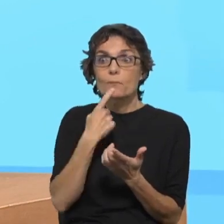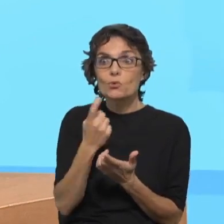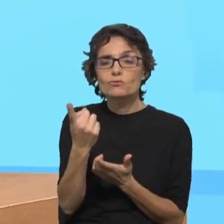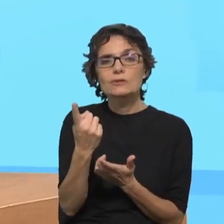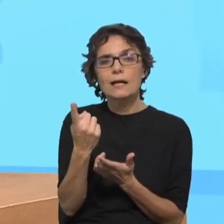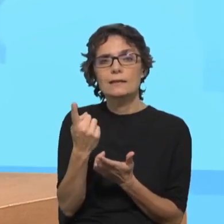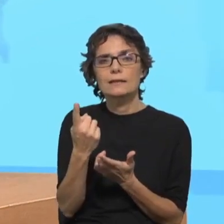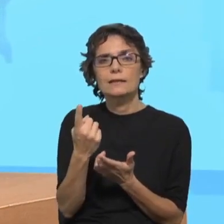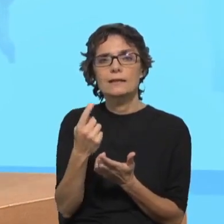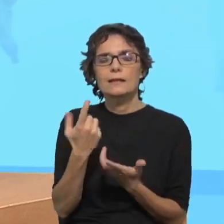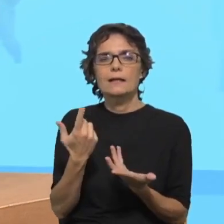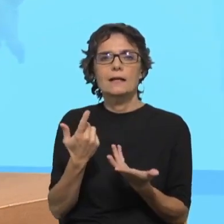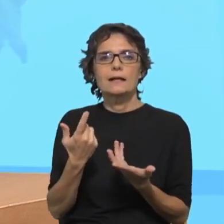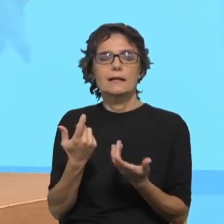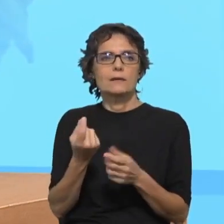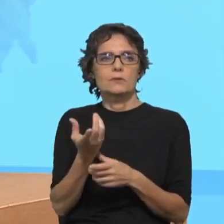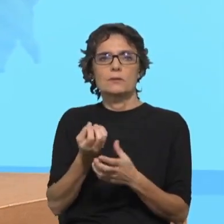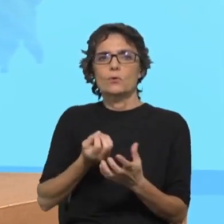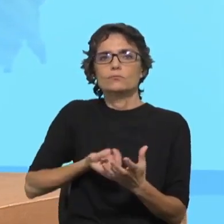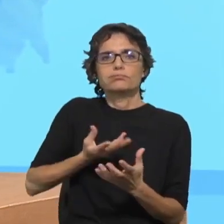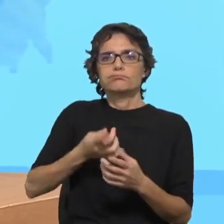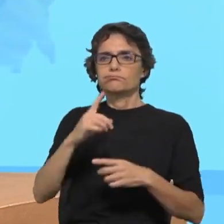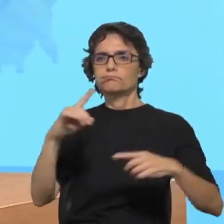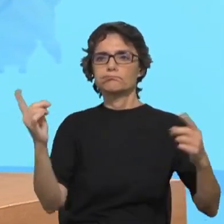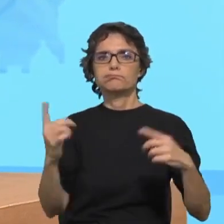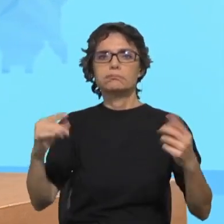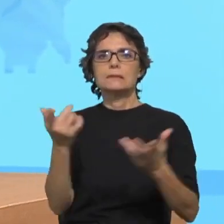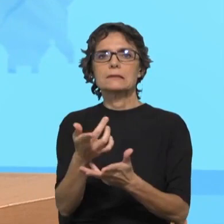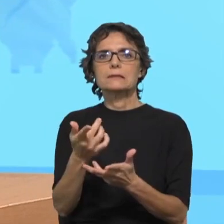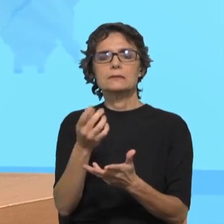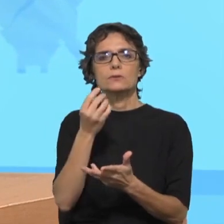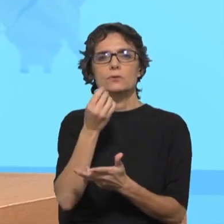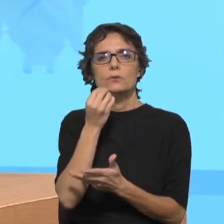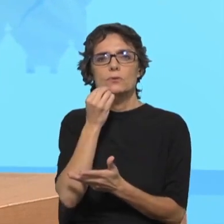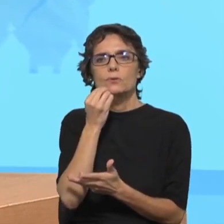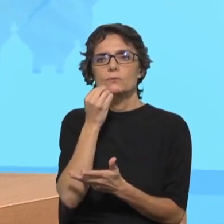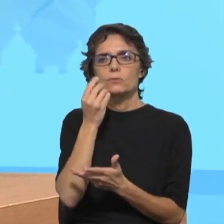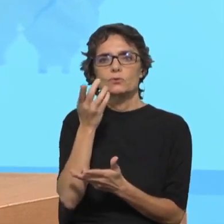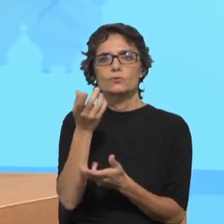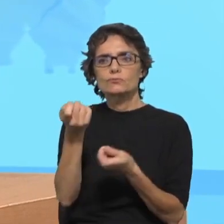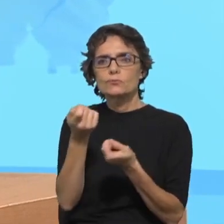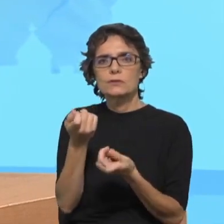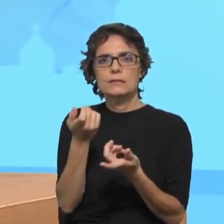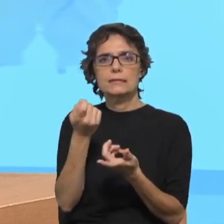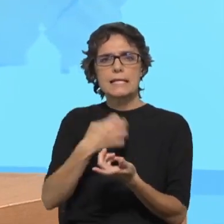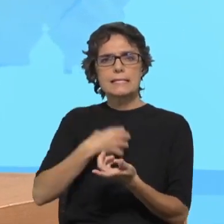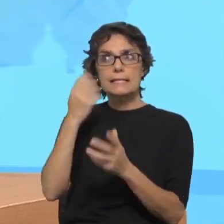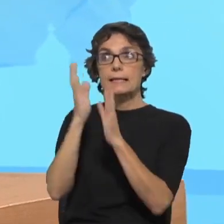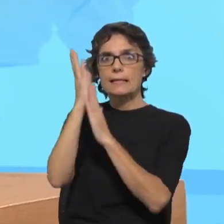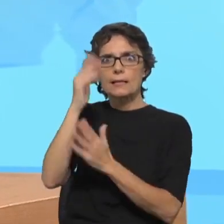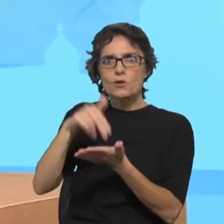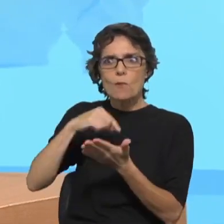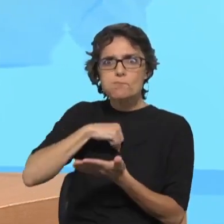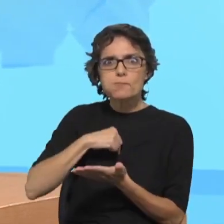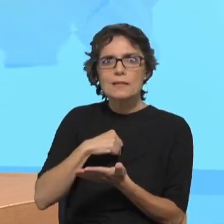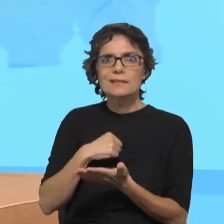transcendência, que é reger uma obra, como são, por exemplo, essas missas? E depois também ainda vou ter, posso dizer ainda... Sim, claro.